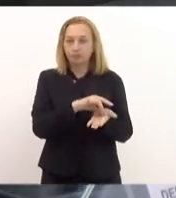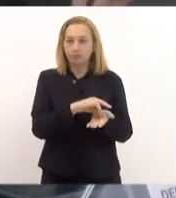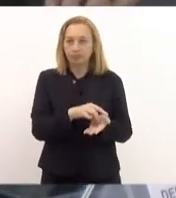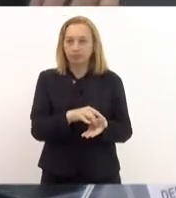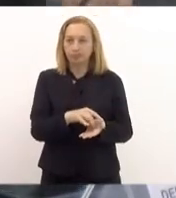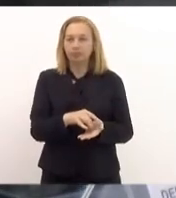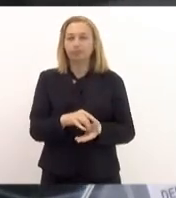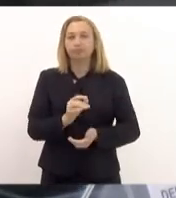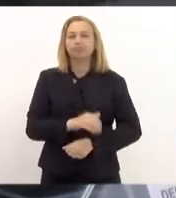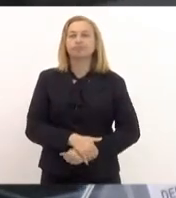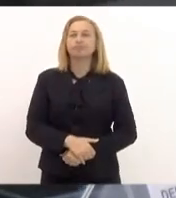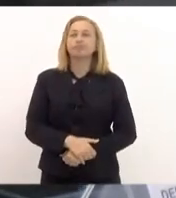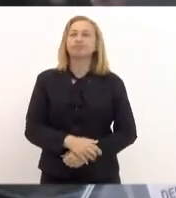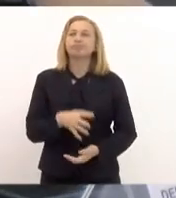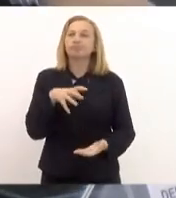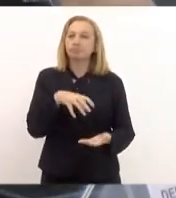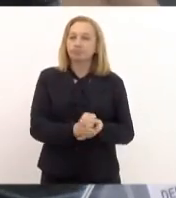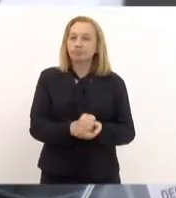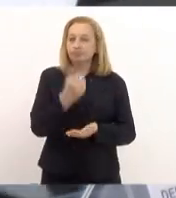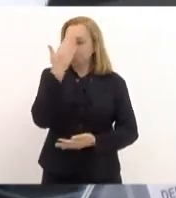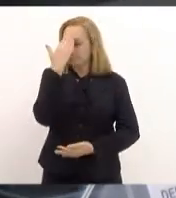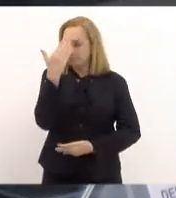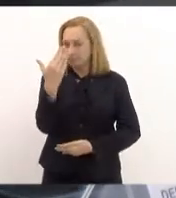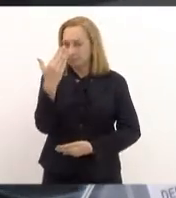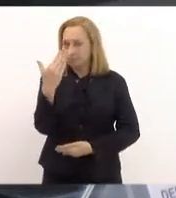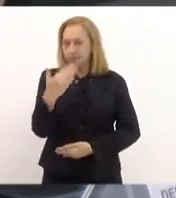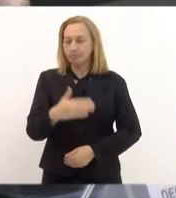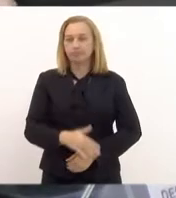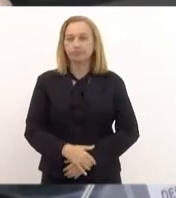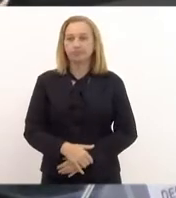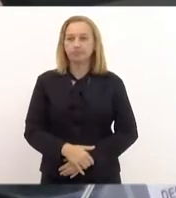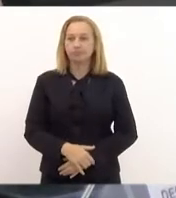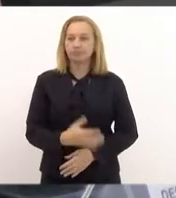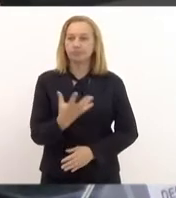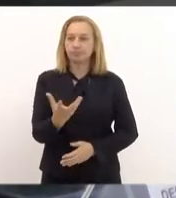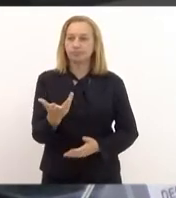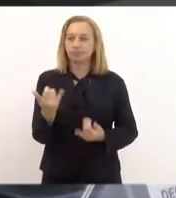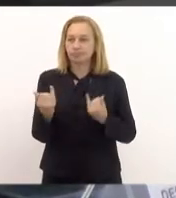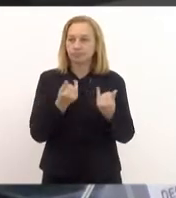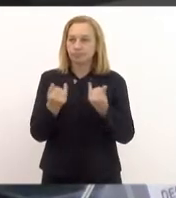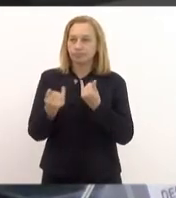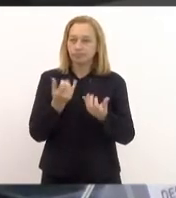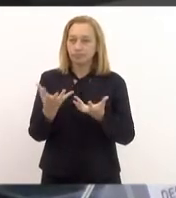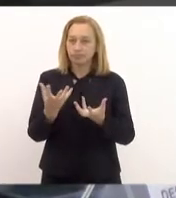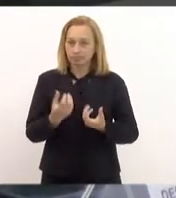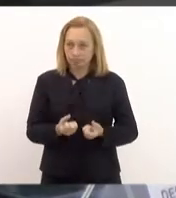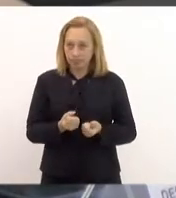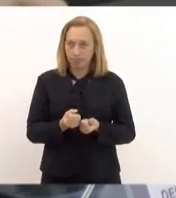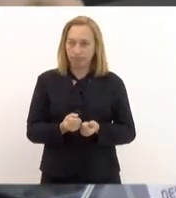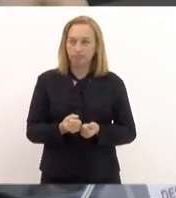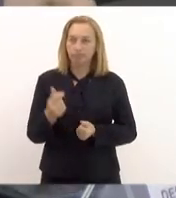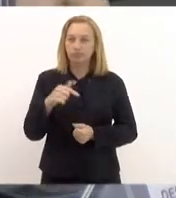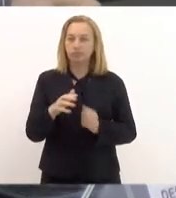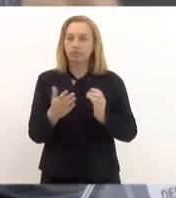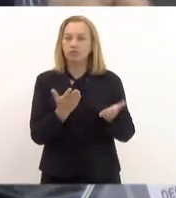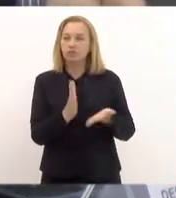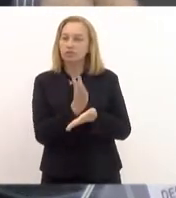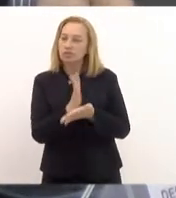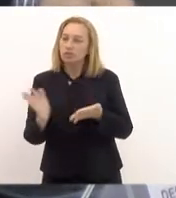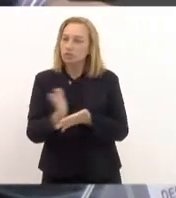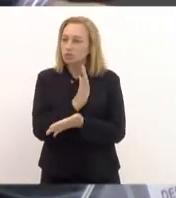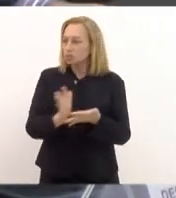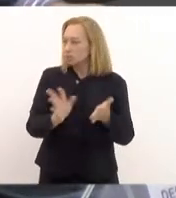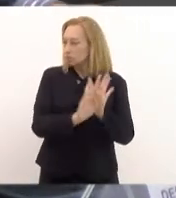autor. Eu quero registrar e agradecer, na medida em que vou recebendo as informações aqui, algumas